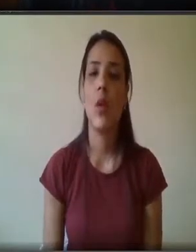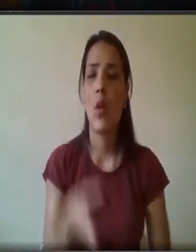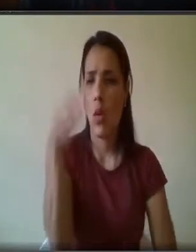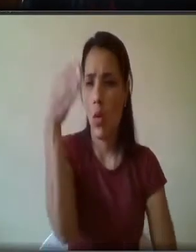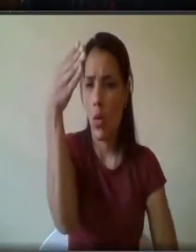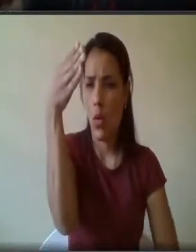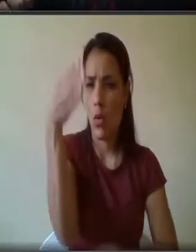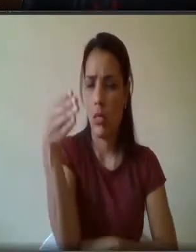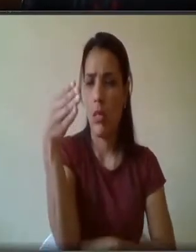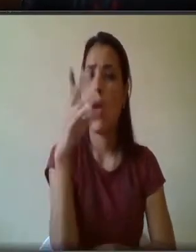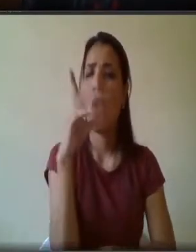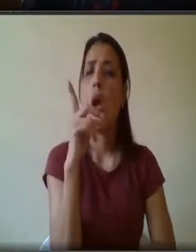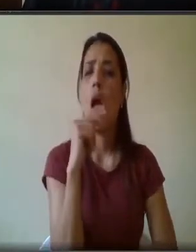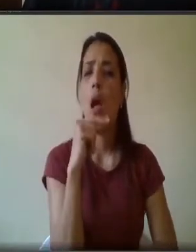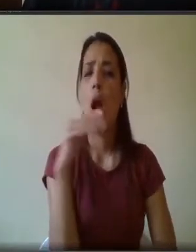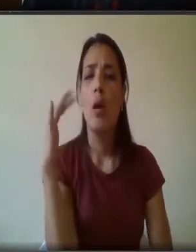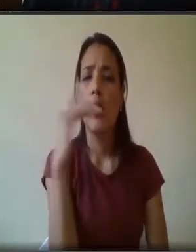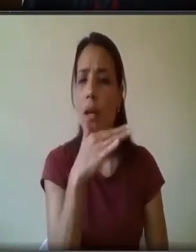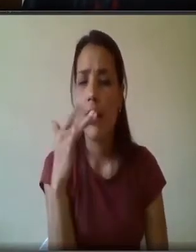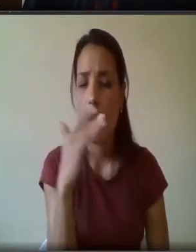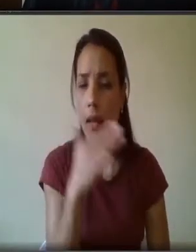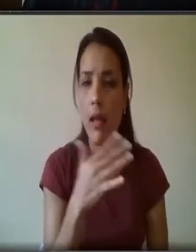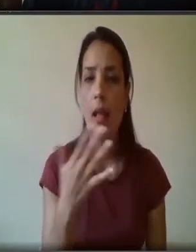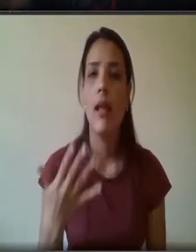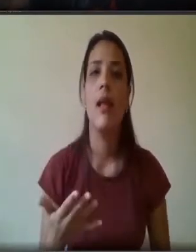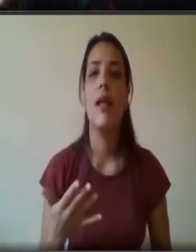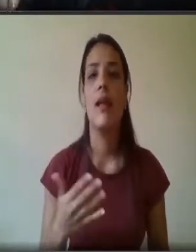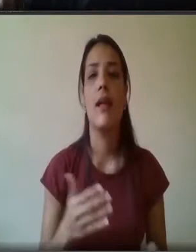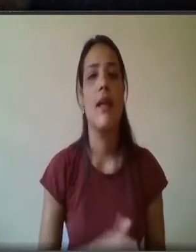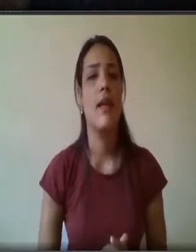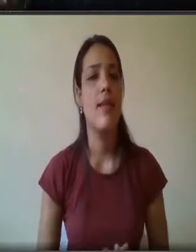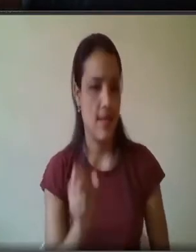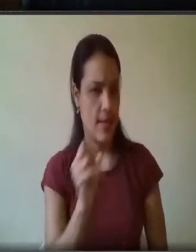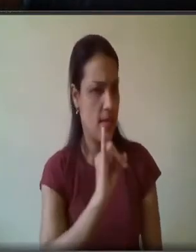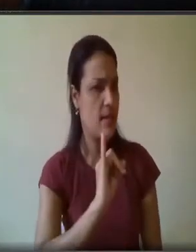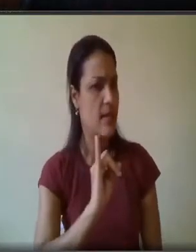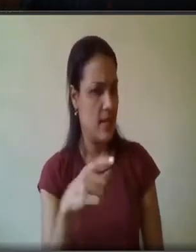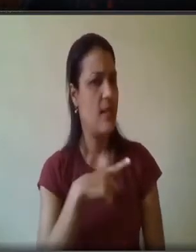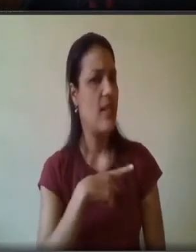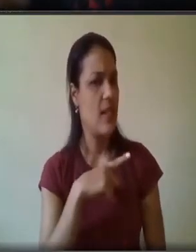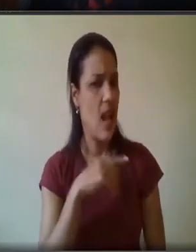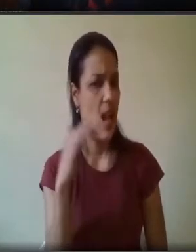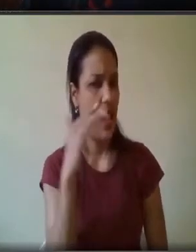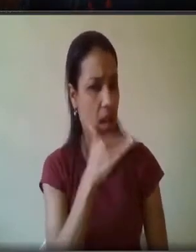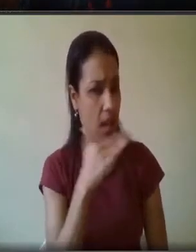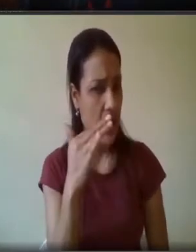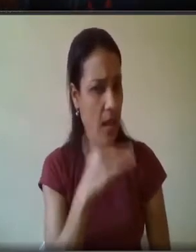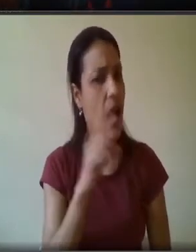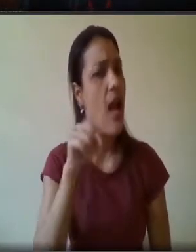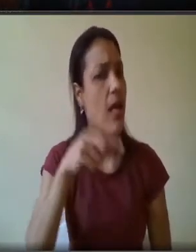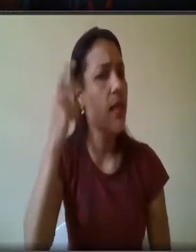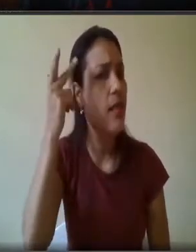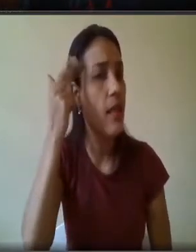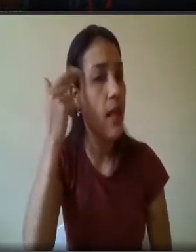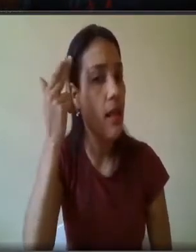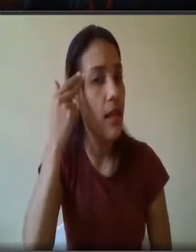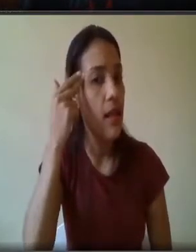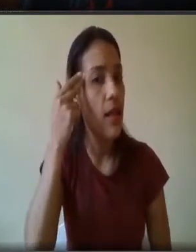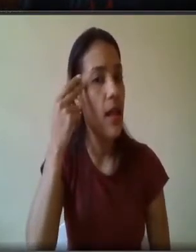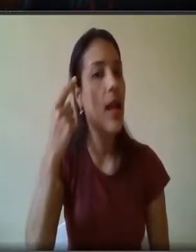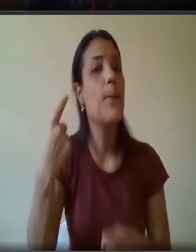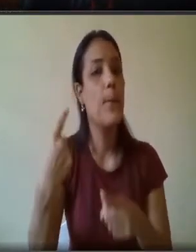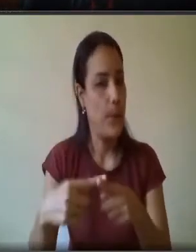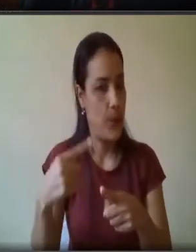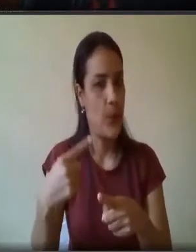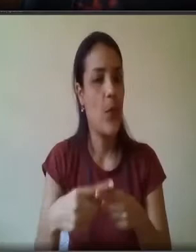águas térmicas. Geralmente, se aquela água térmica está ali e é um processo natural, é porque ela passa por rochas